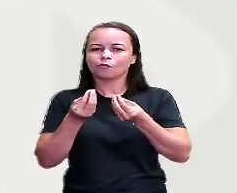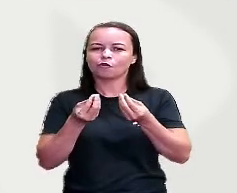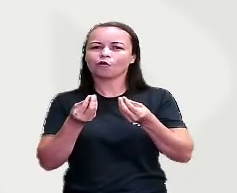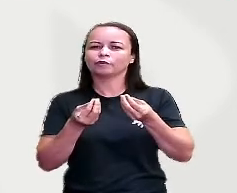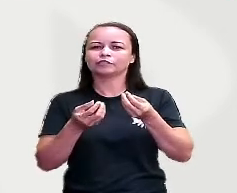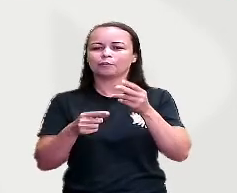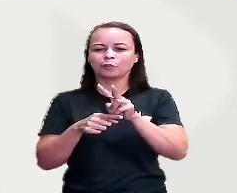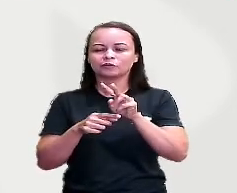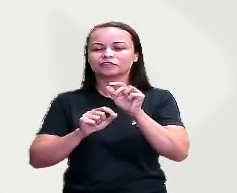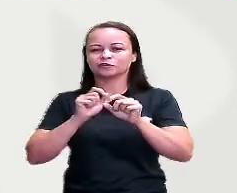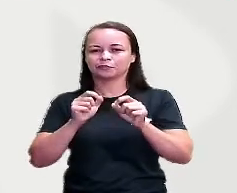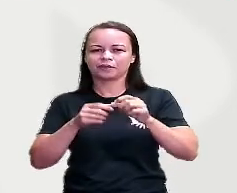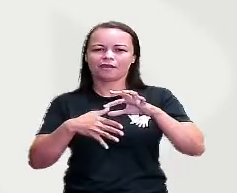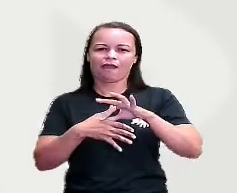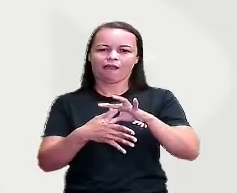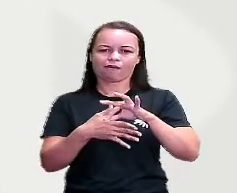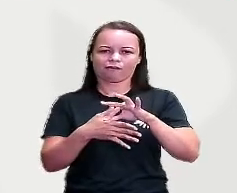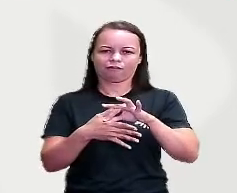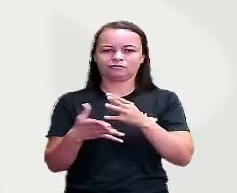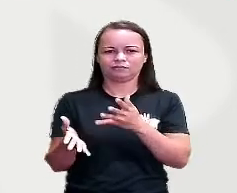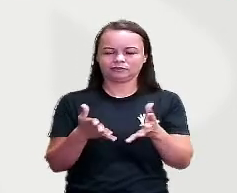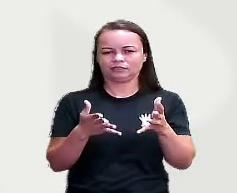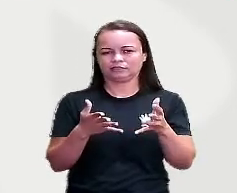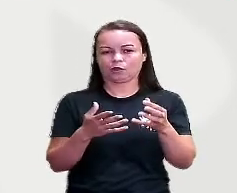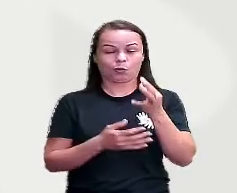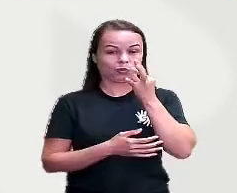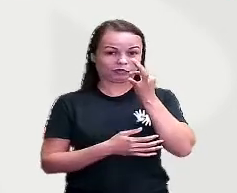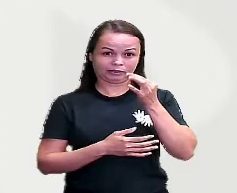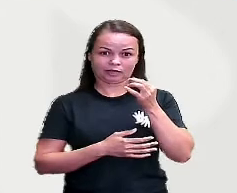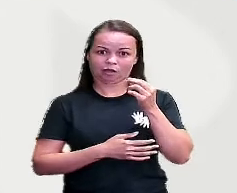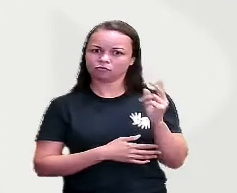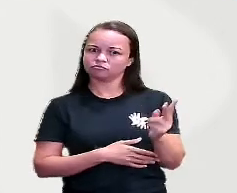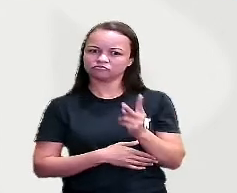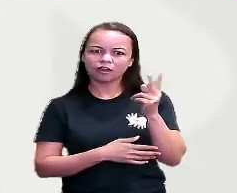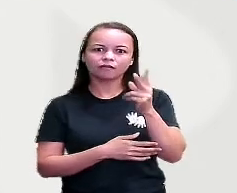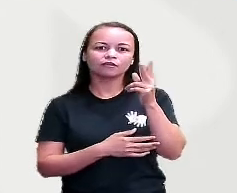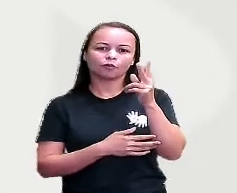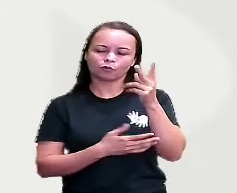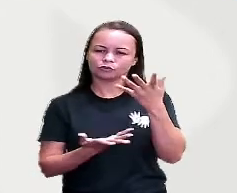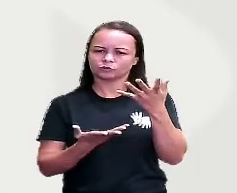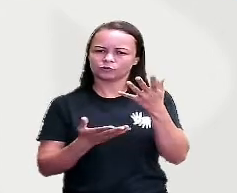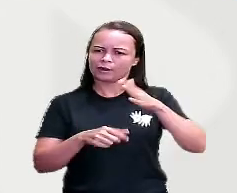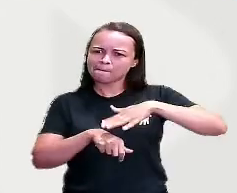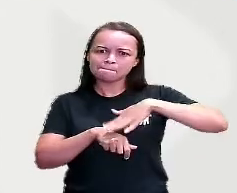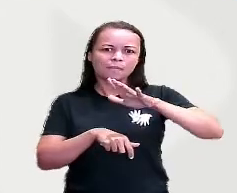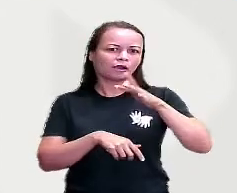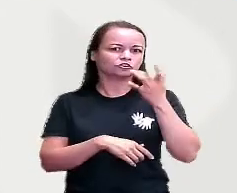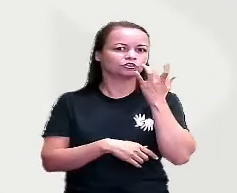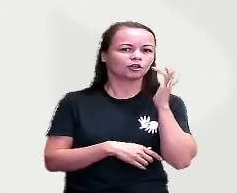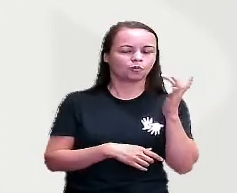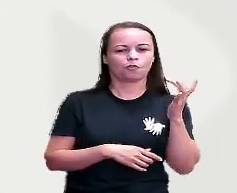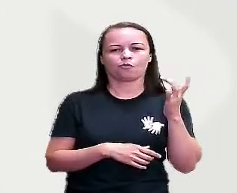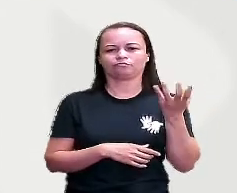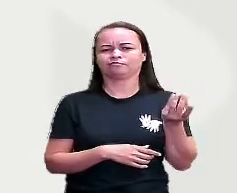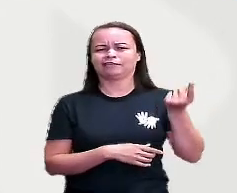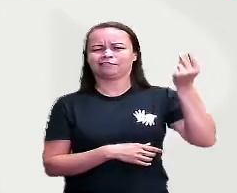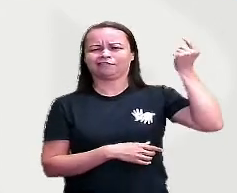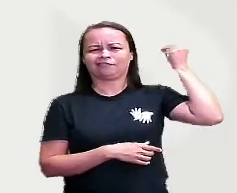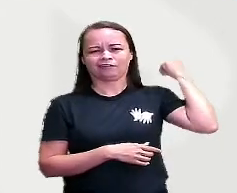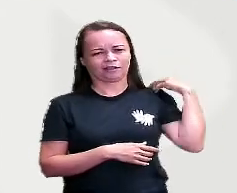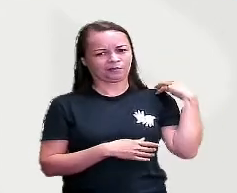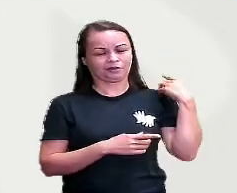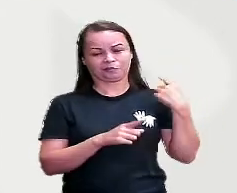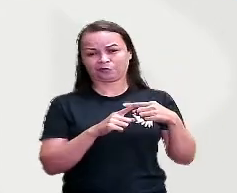gente, o sal valia muito, o sal valia praticamente mais do que ouro antigamente, porque não